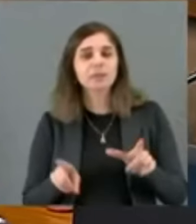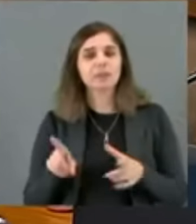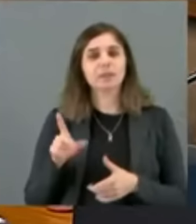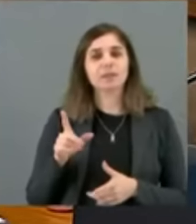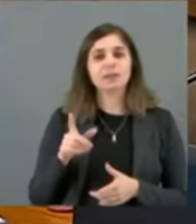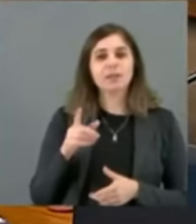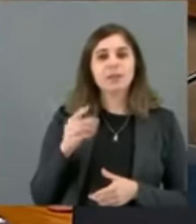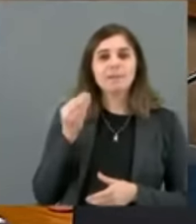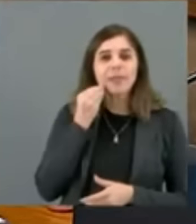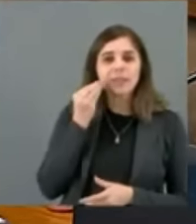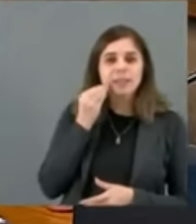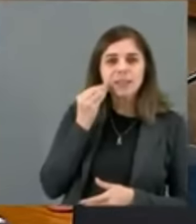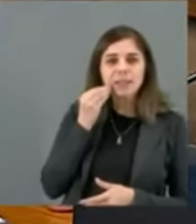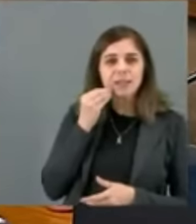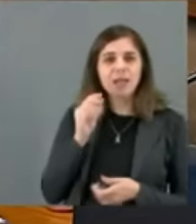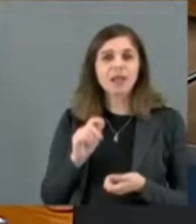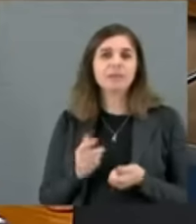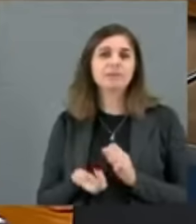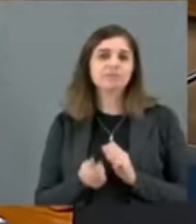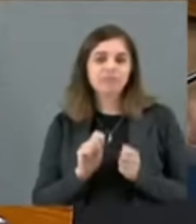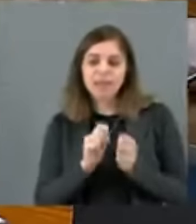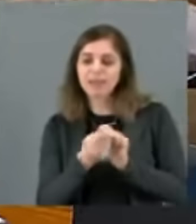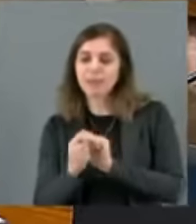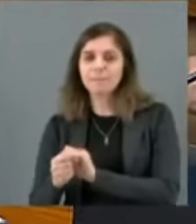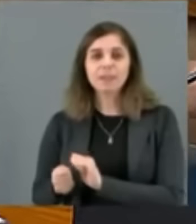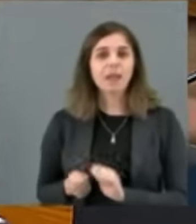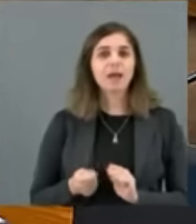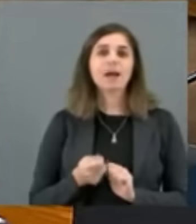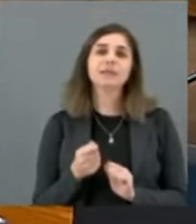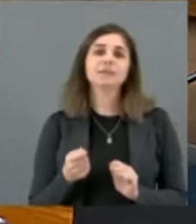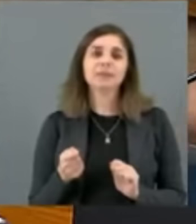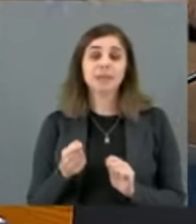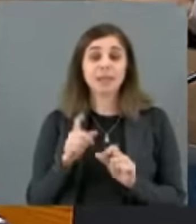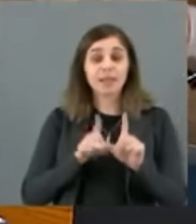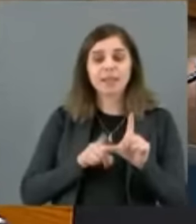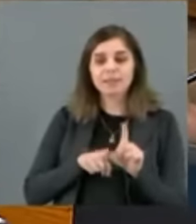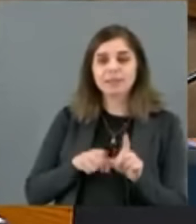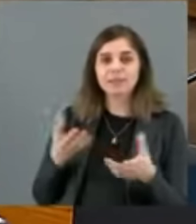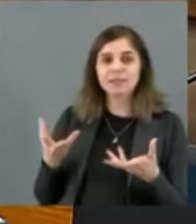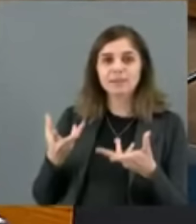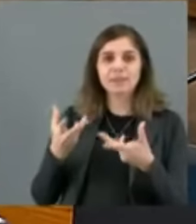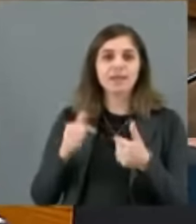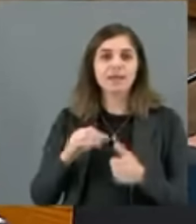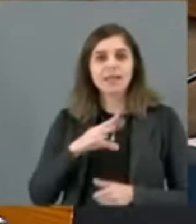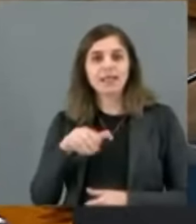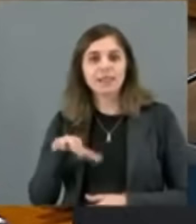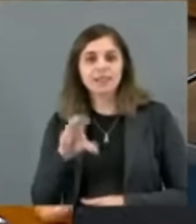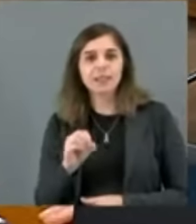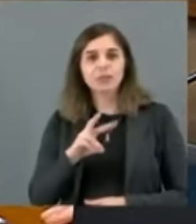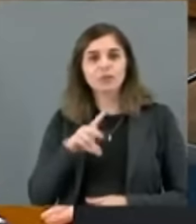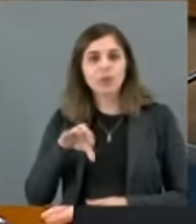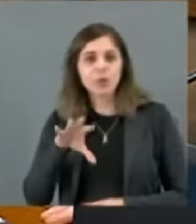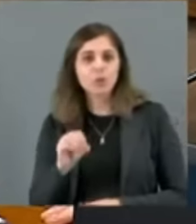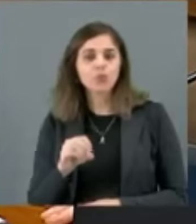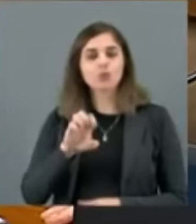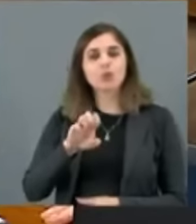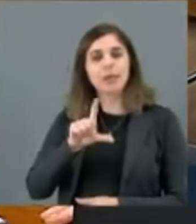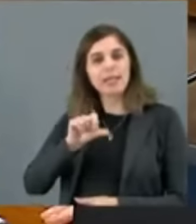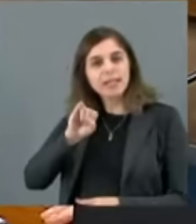ditadura de Geraldo Vandré, de Chico Buarque, de Caetano Veloso, de Elis Regina?